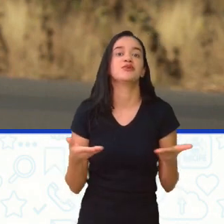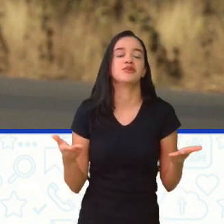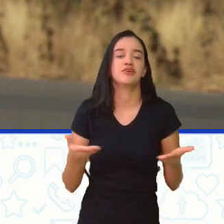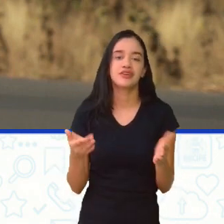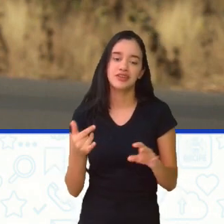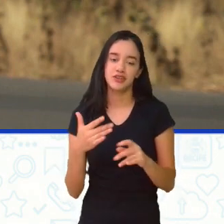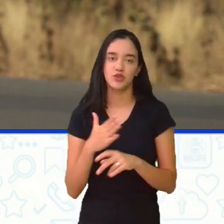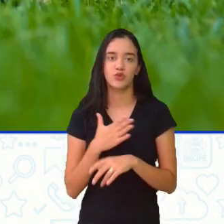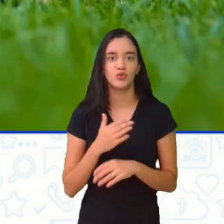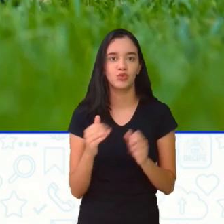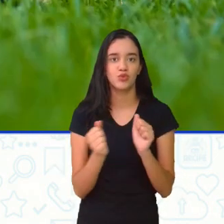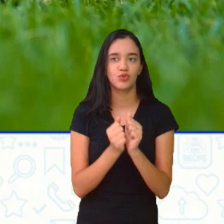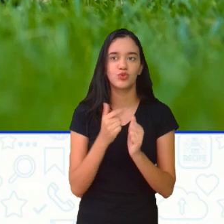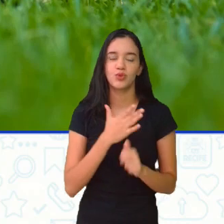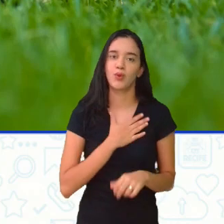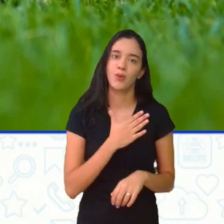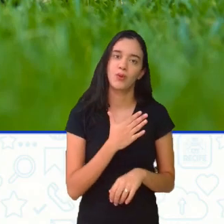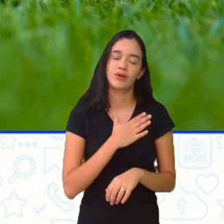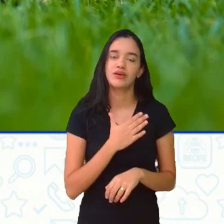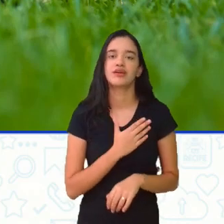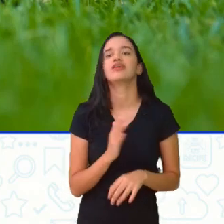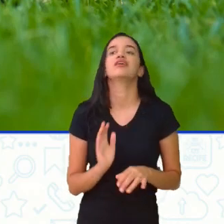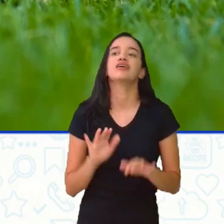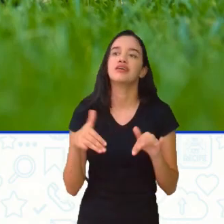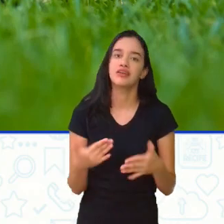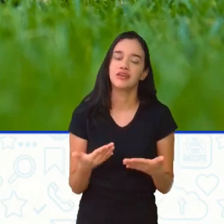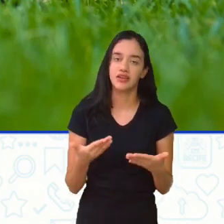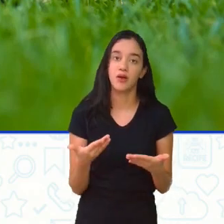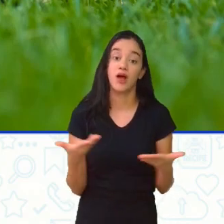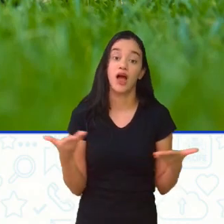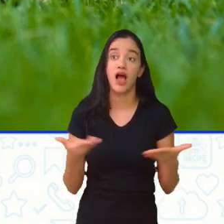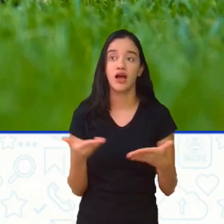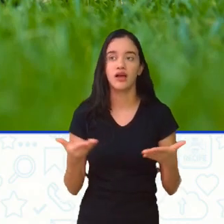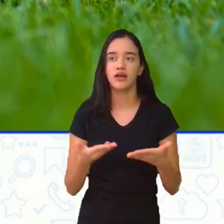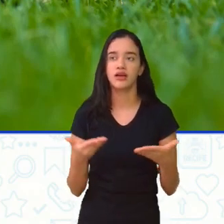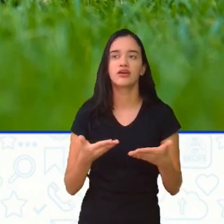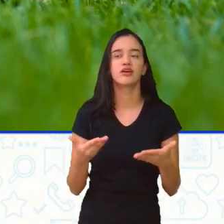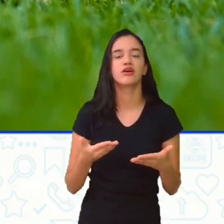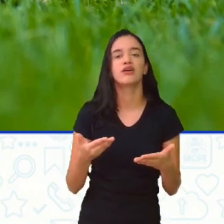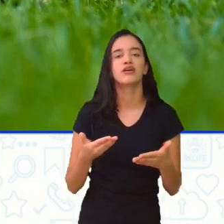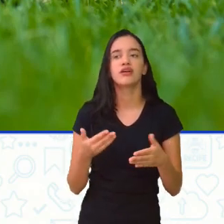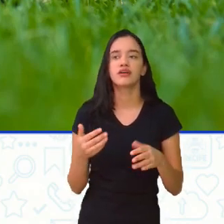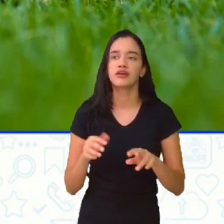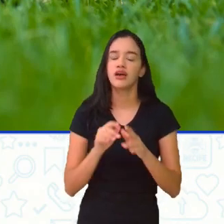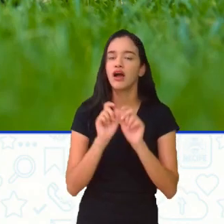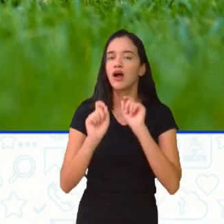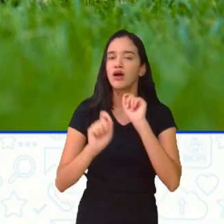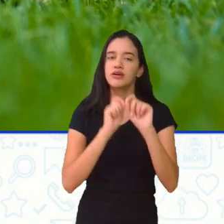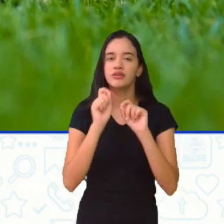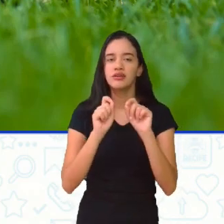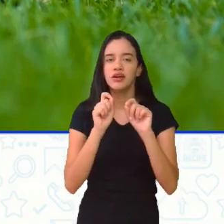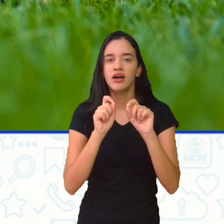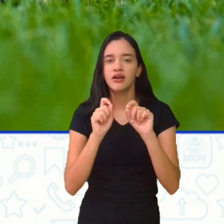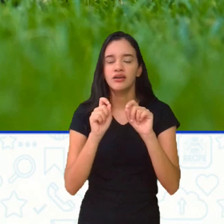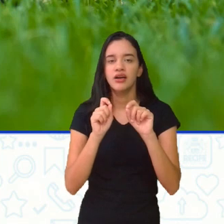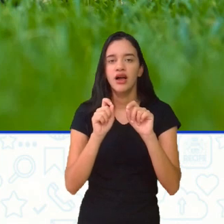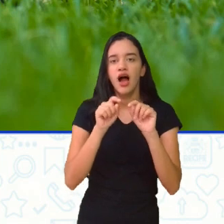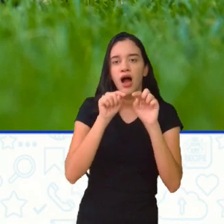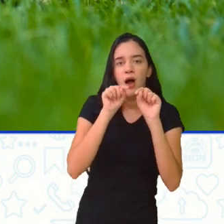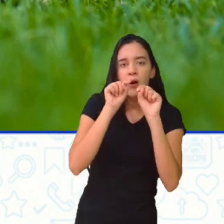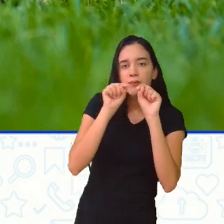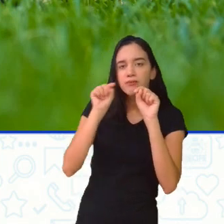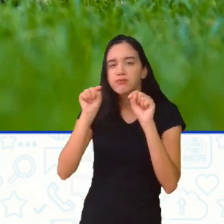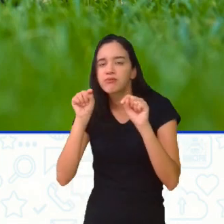aqui comigo, não é? Então, já as reticências, não é? Para indicar essa suspensão